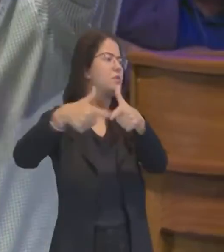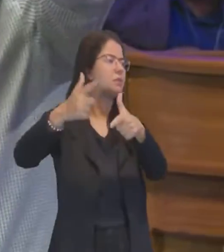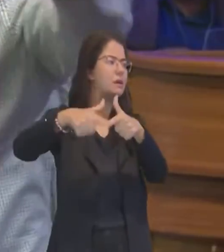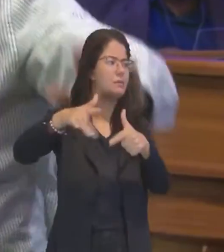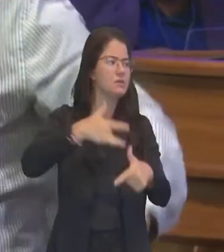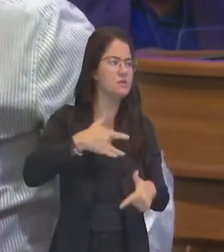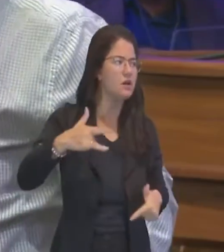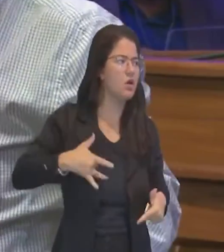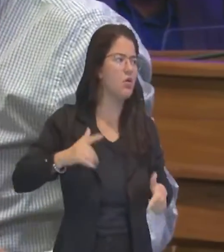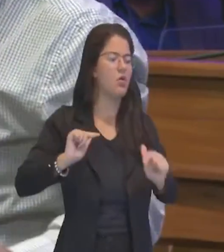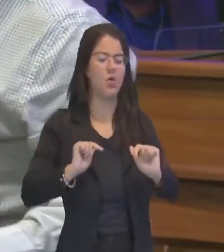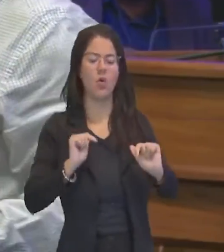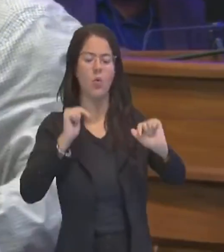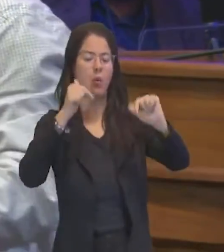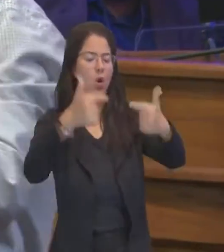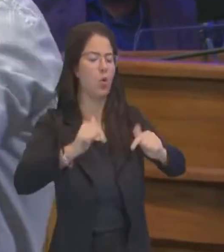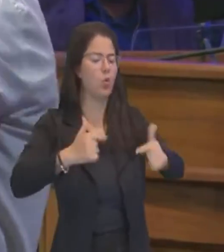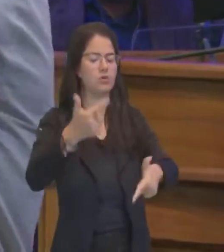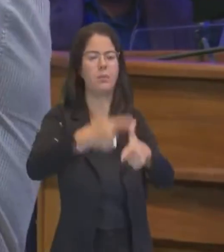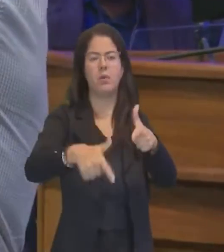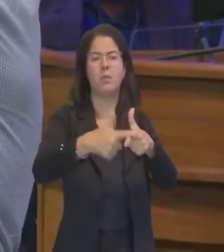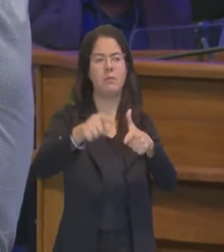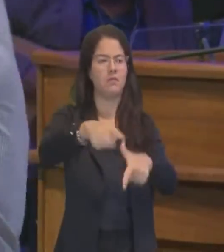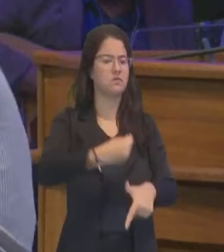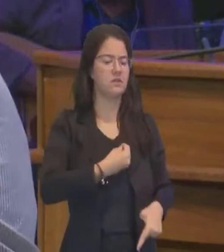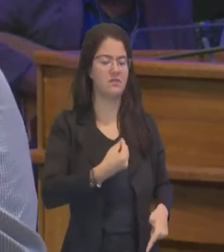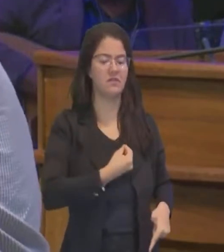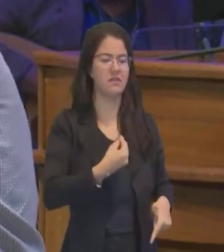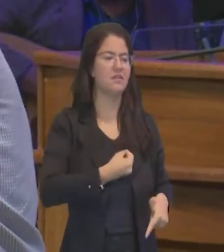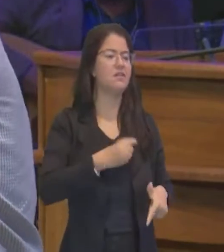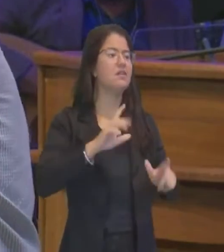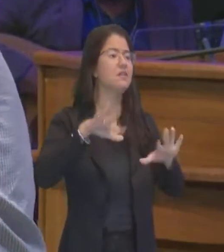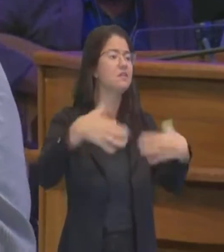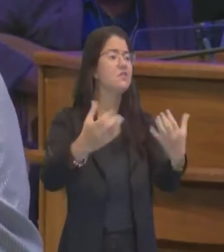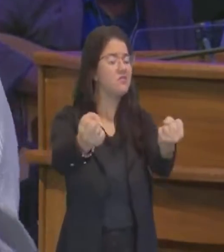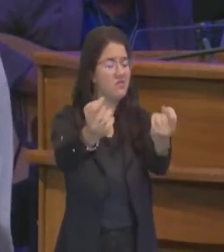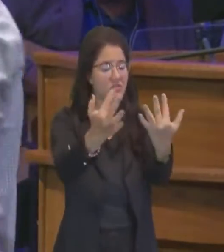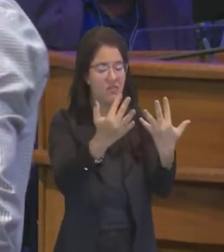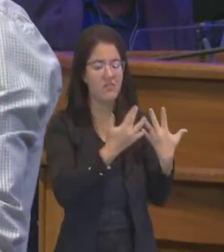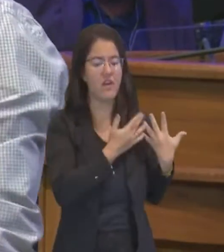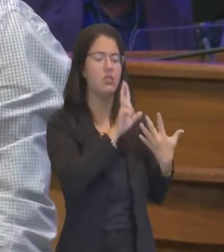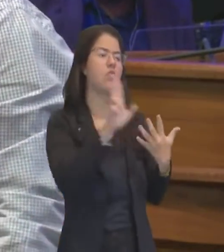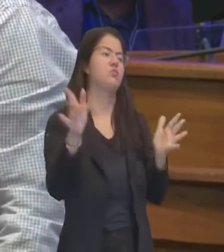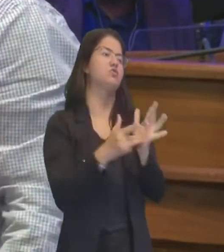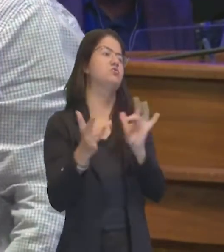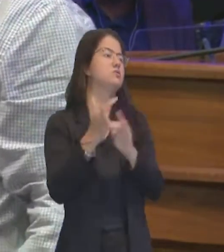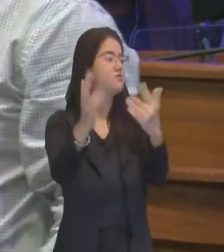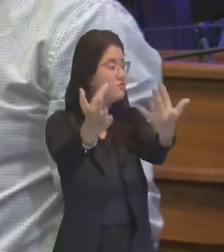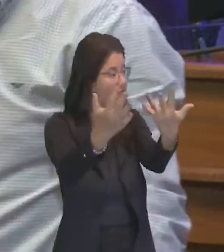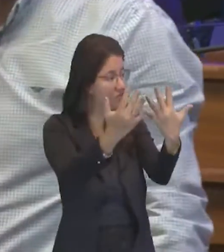uma luta que você está enfrentando, você e Deus, saia do seu lugar agora em nome de Jesus,